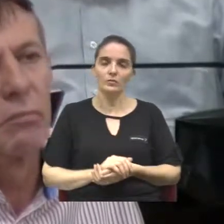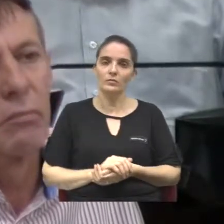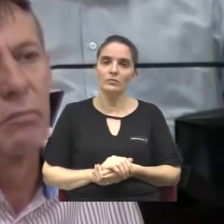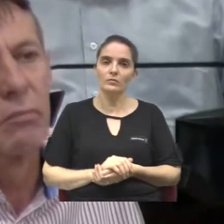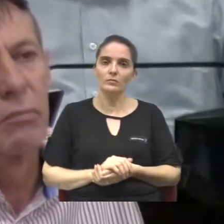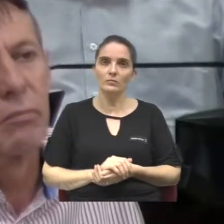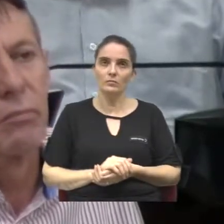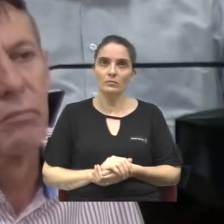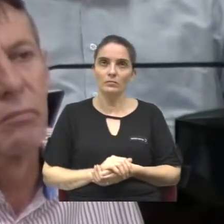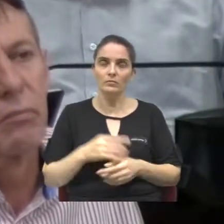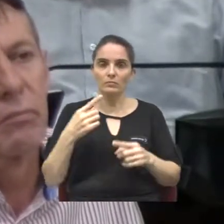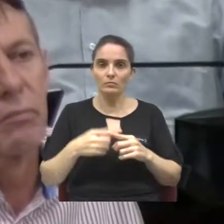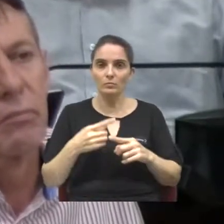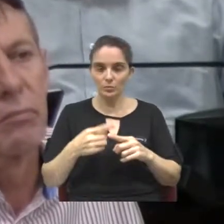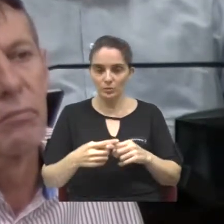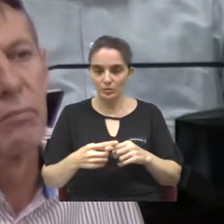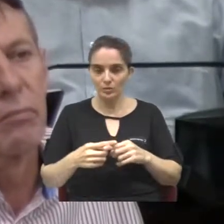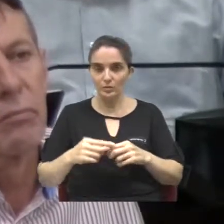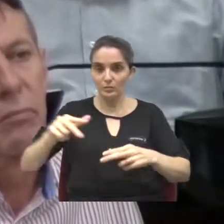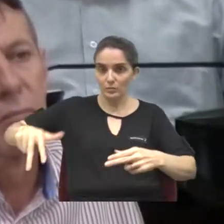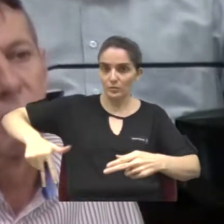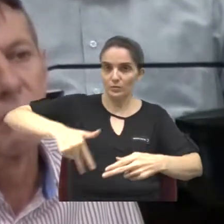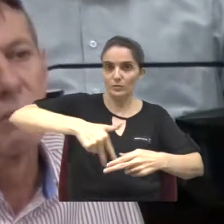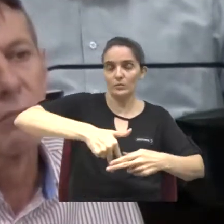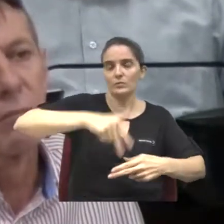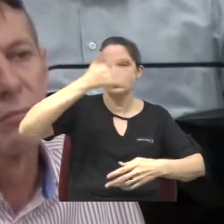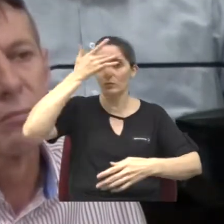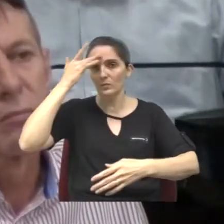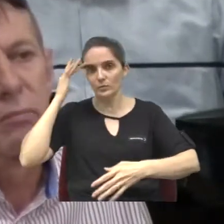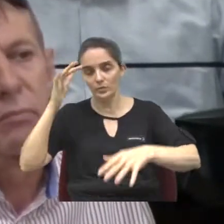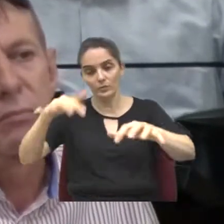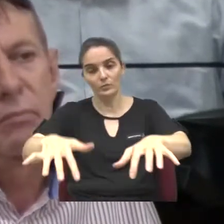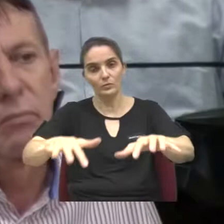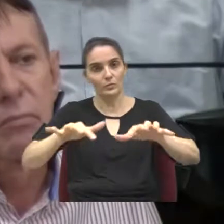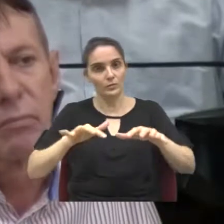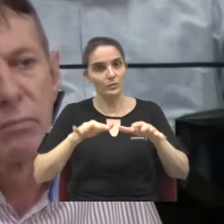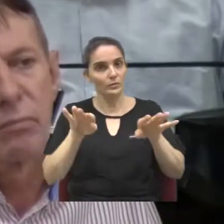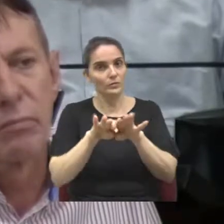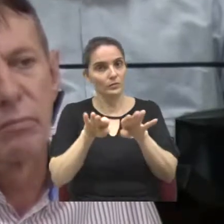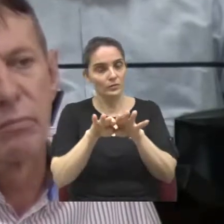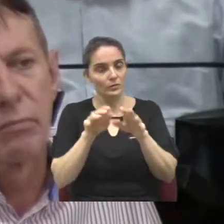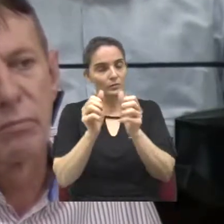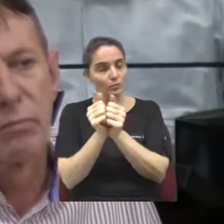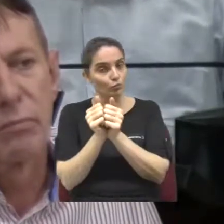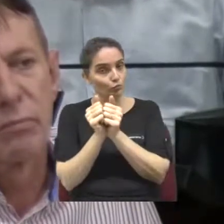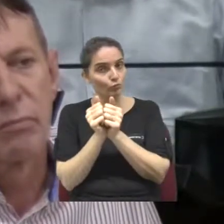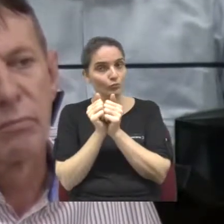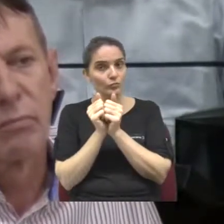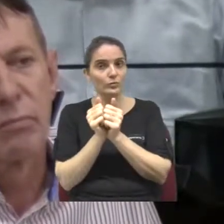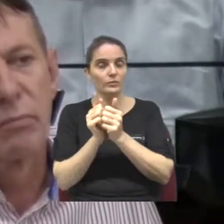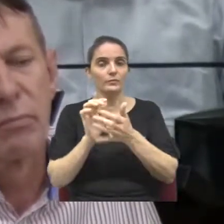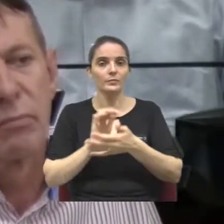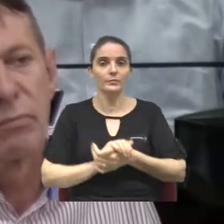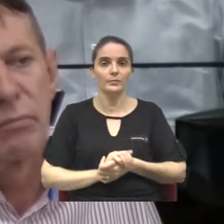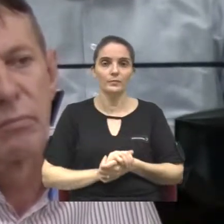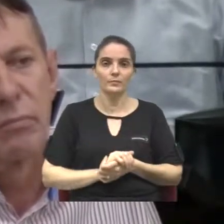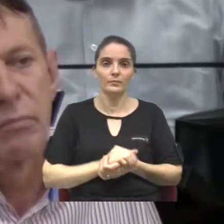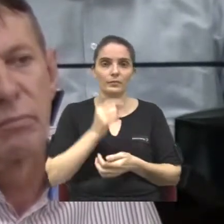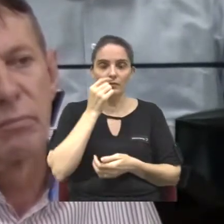Foi feito uso de uma tribuna, as pessoas estão aqui no plenário para acompanhar esse projeto. Eu